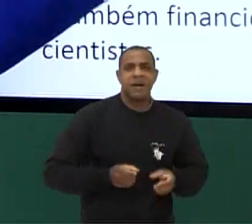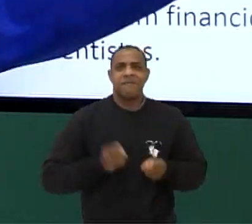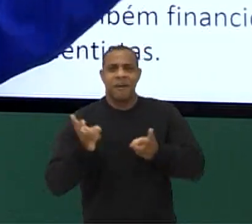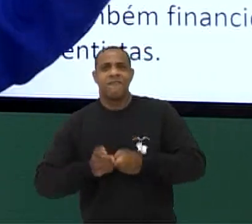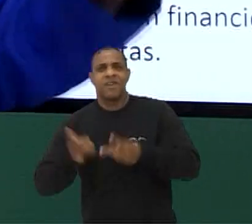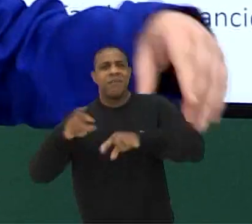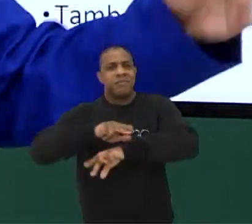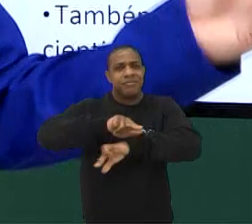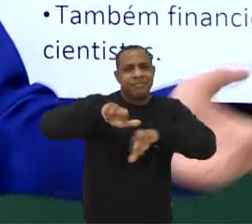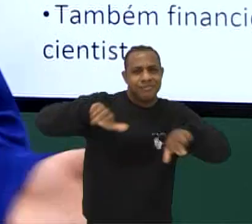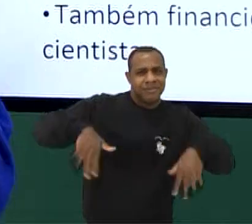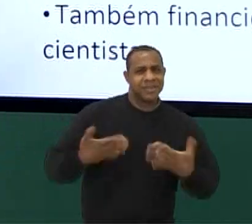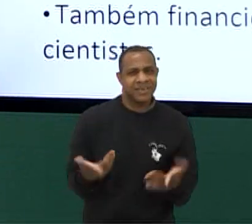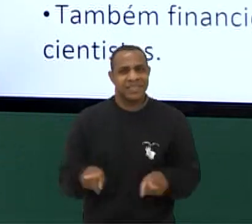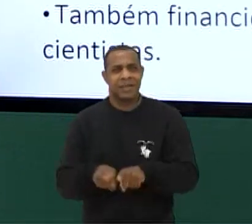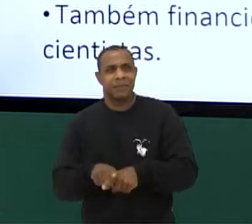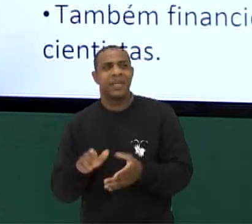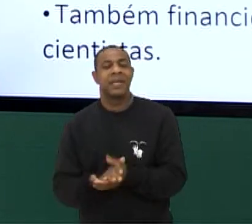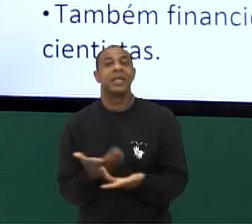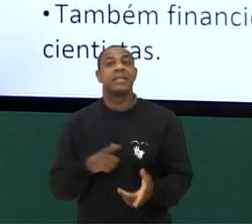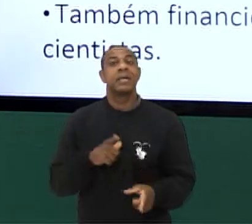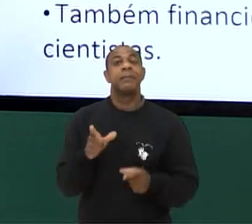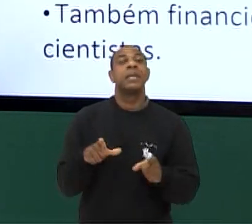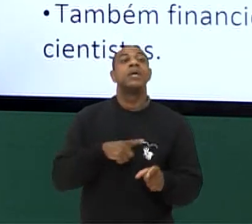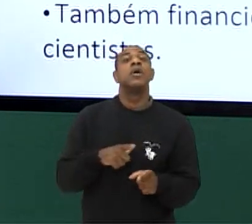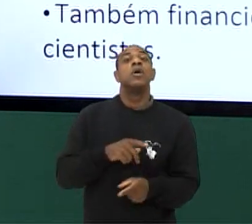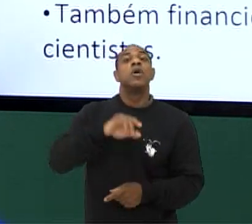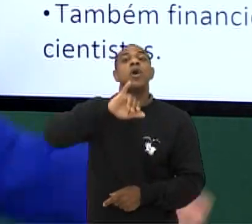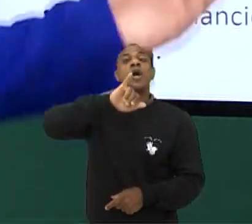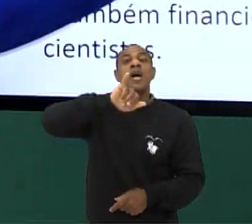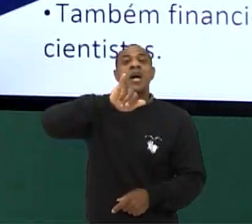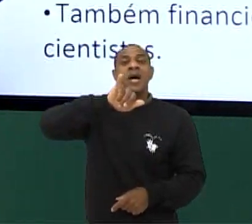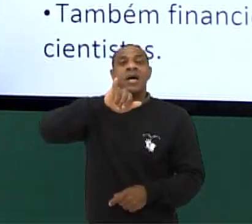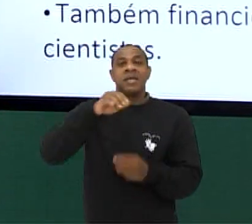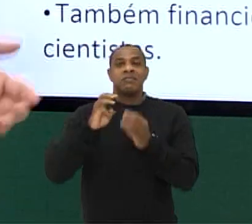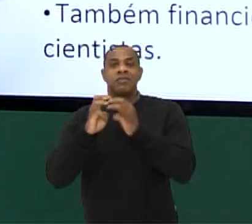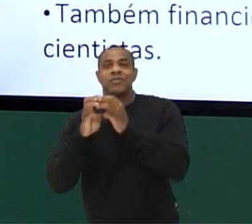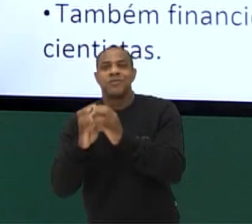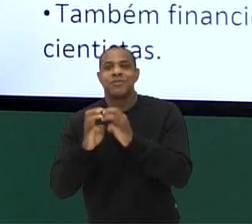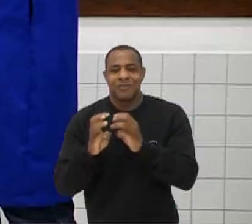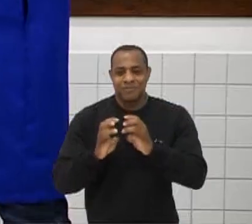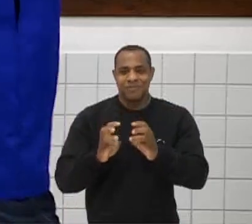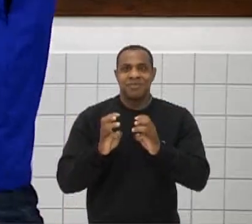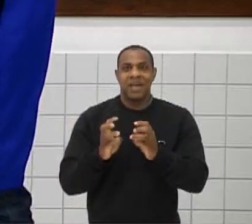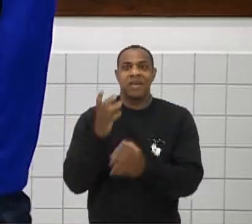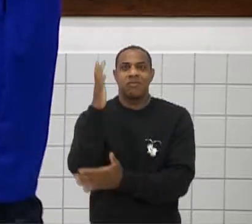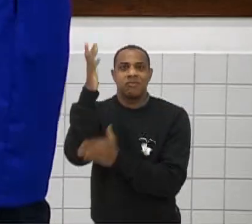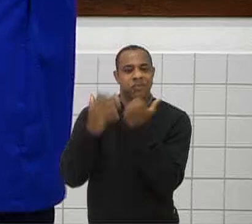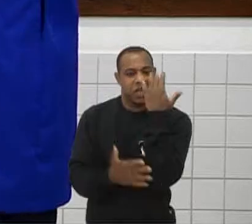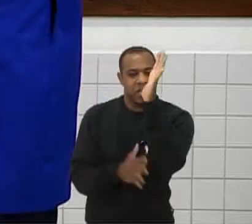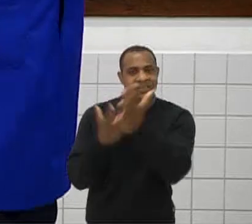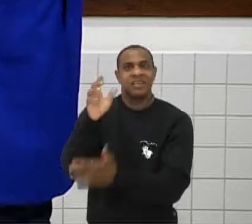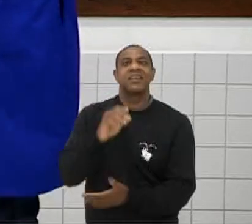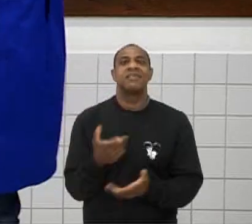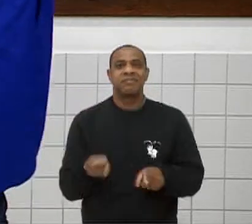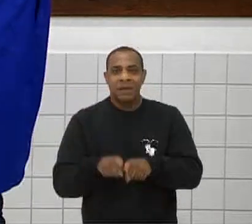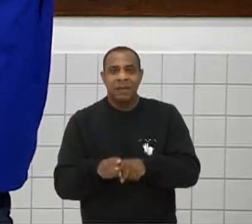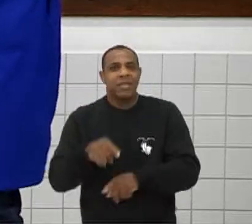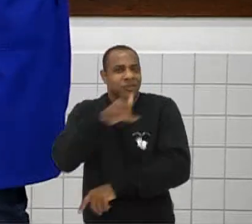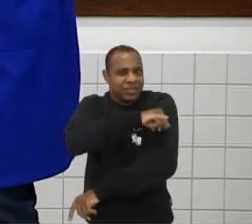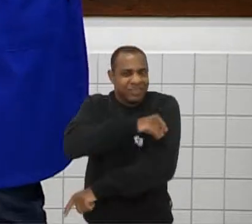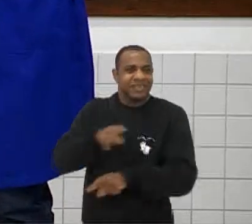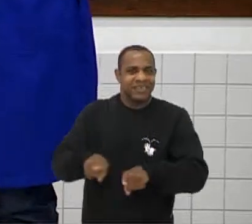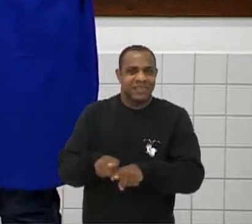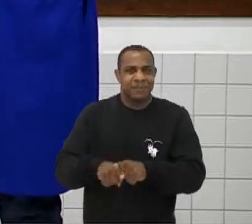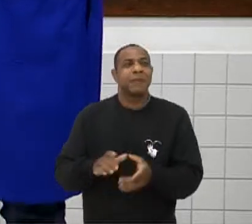Horto Botânico, que é o atual Jardim Botânico do Rio de Janeiro, bibliotecas, o teatro, afinal de contas, aquela nobreza, ela tinha